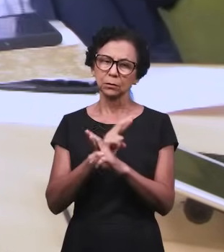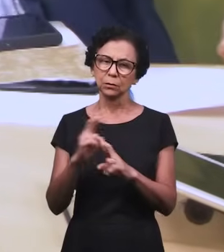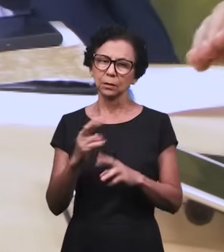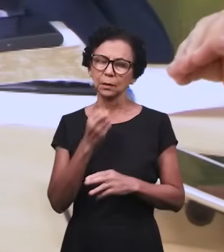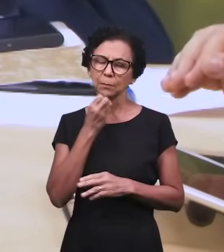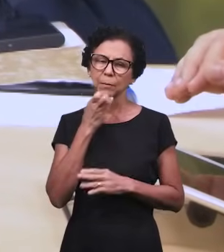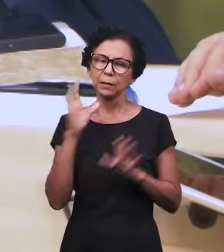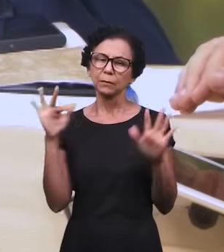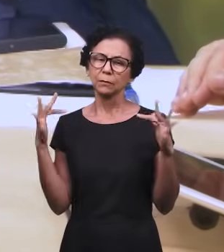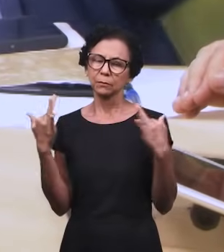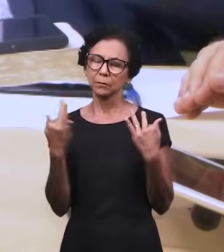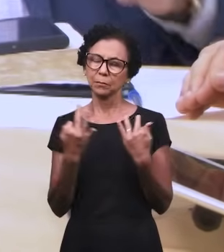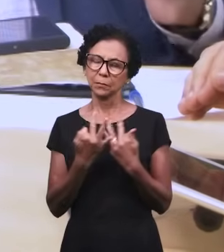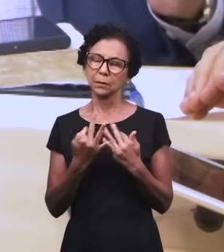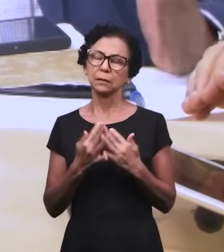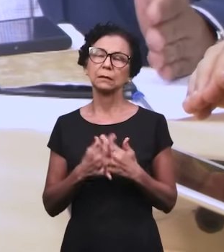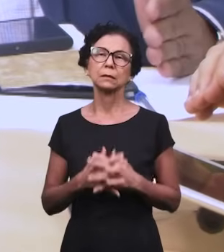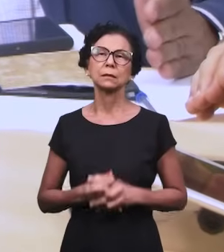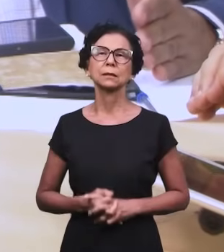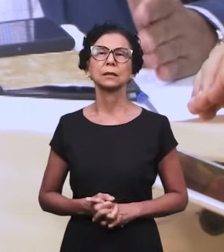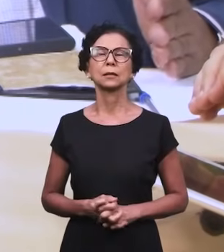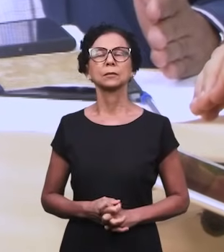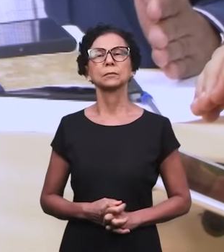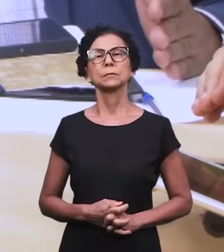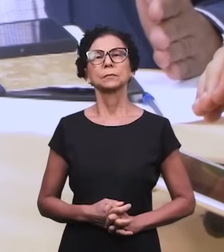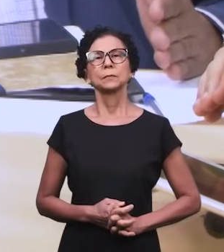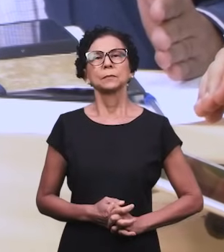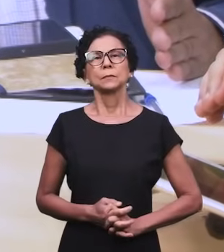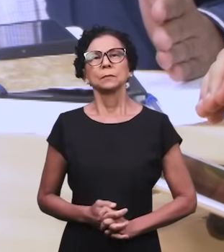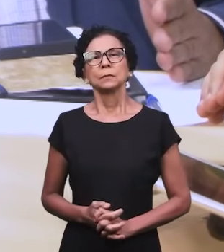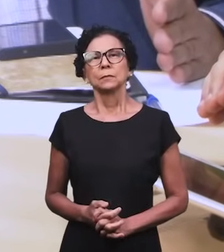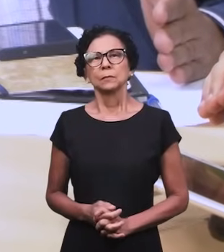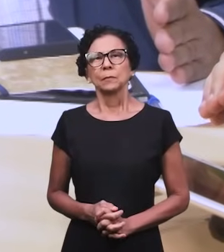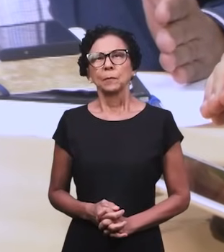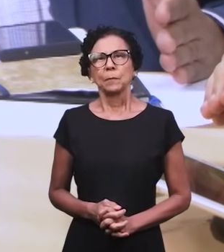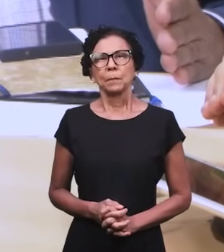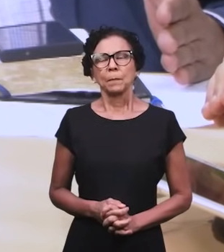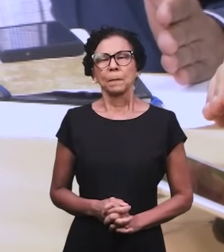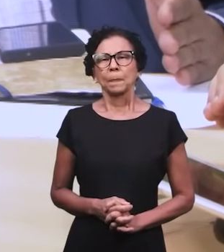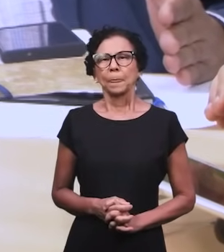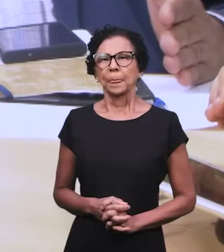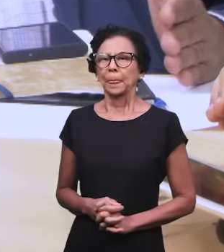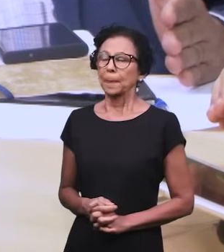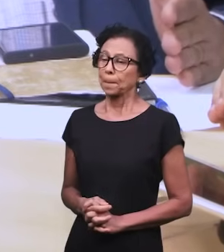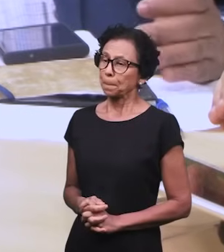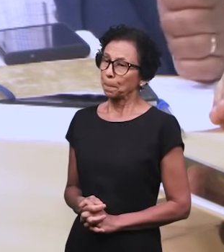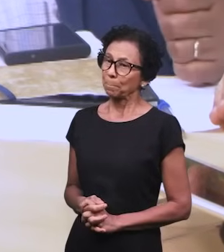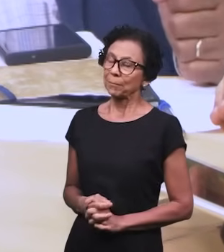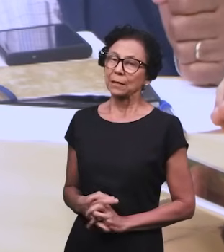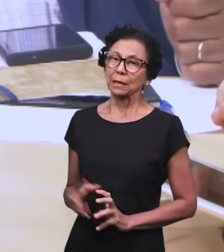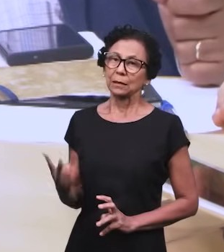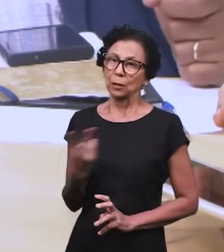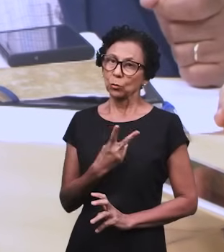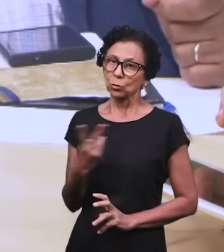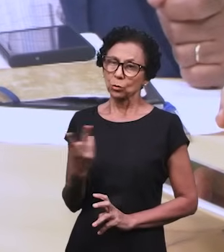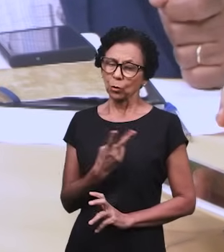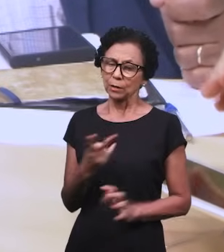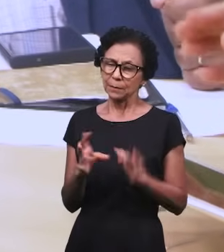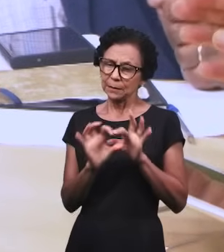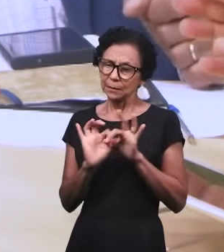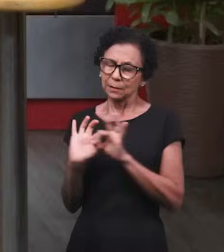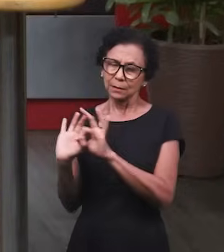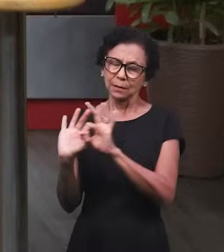agora essa convivência não H uma conversa harmoniosa Isso aqui vai gerar um conflito e a oração vai ser impedida mesmo não tem jeito